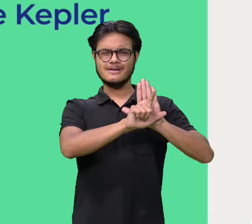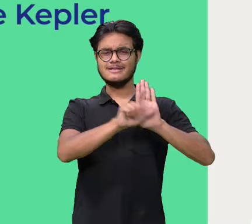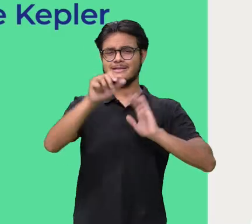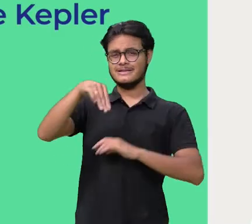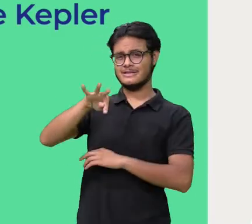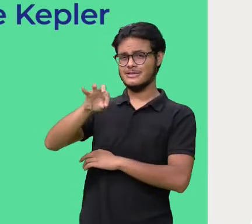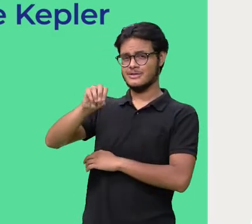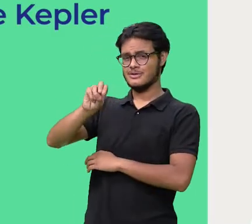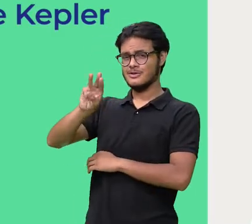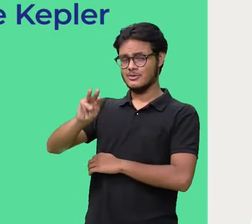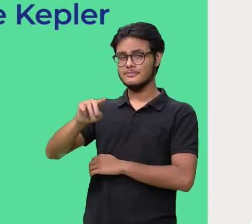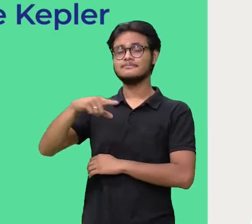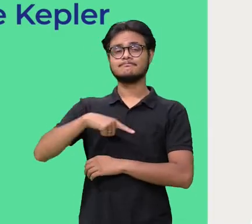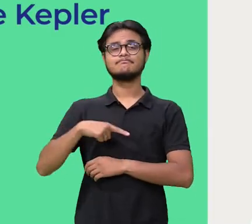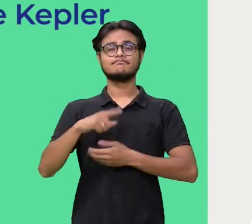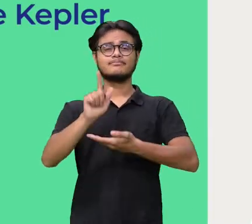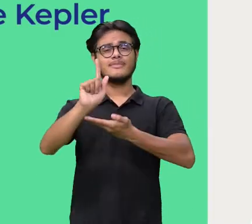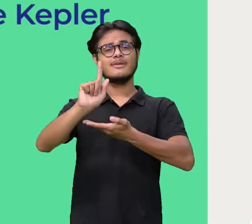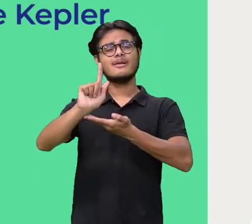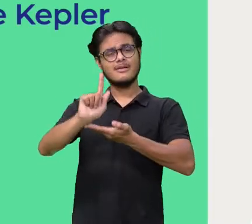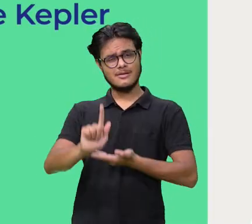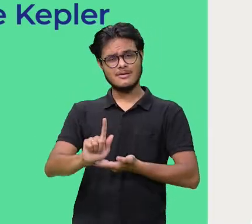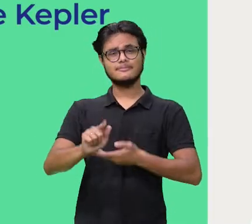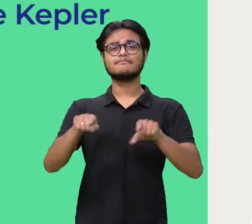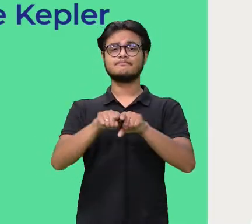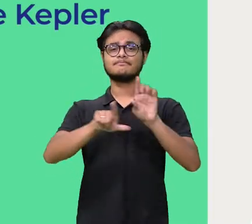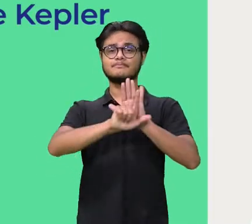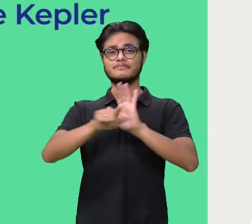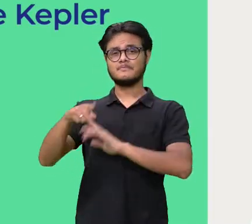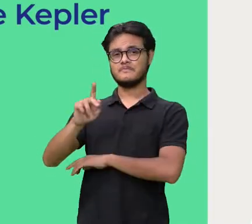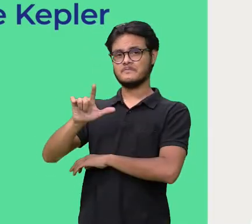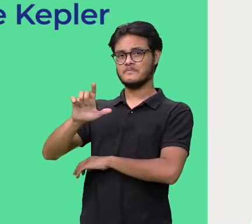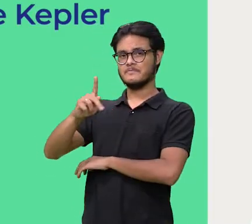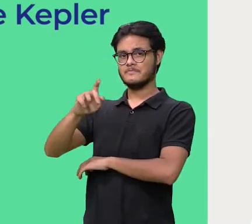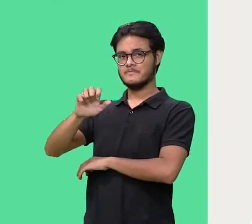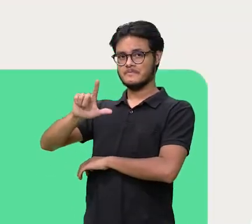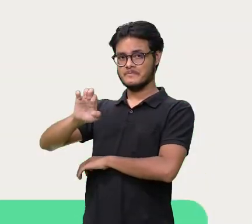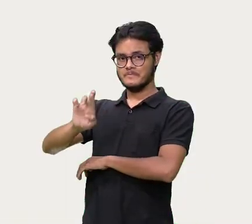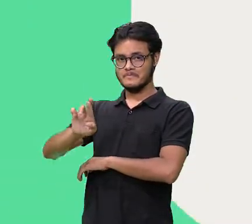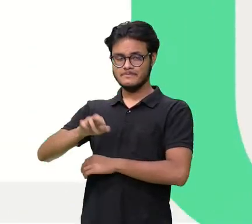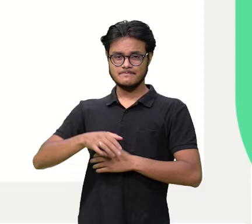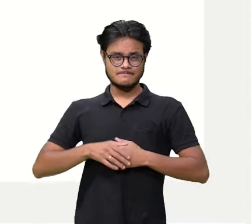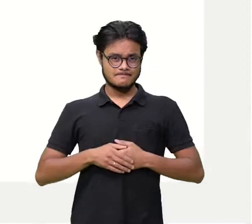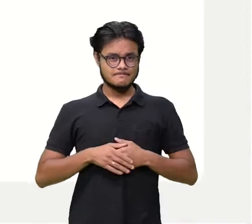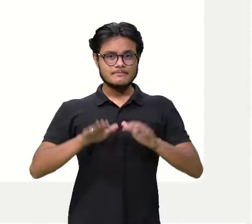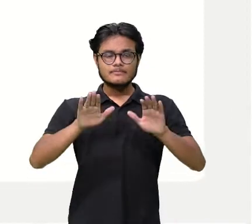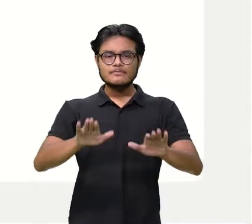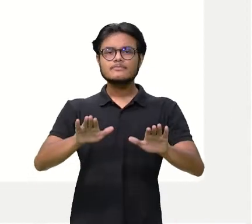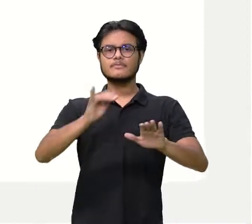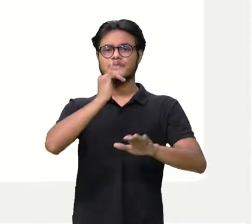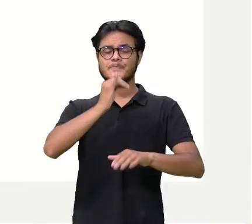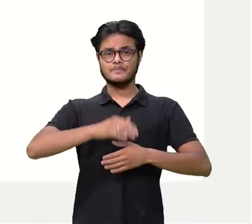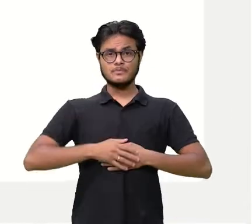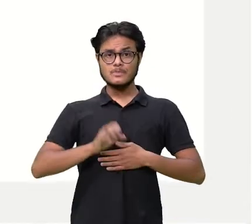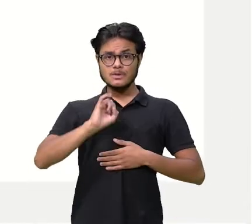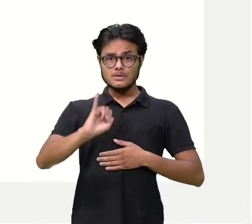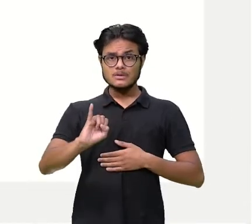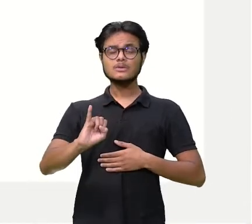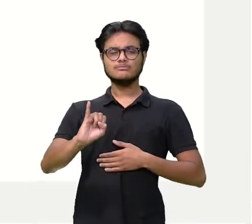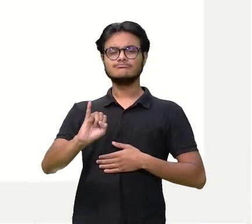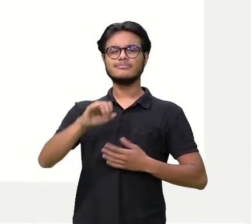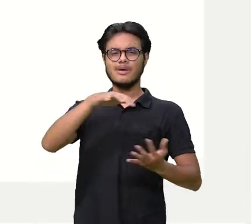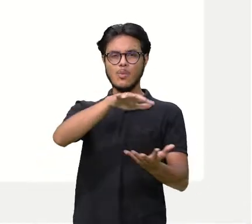gravitação universal e das leis de Kepler. Beleza? Vamos lá. A gravitação universal é uma das leis